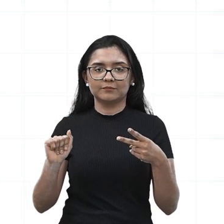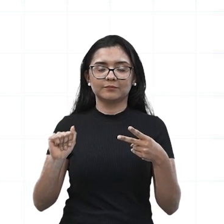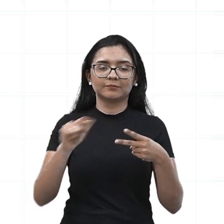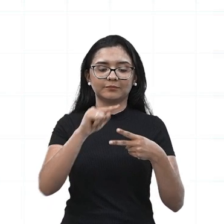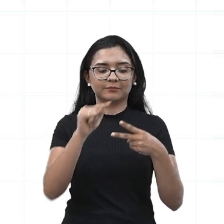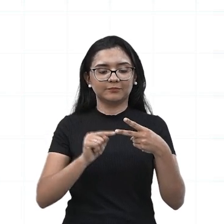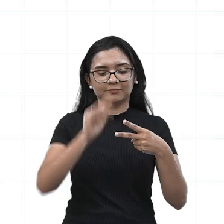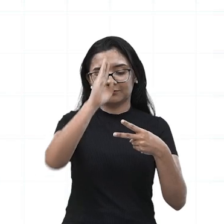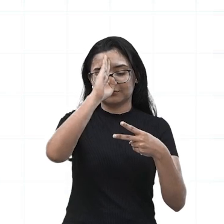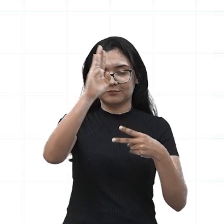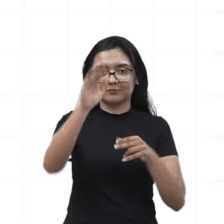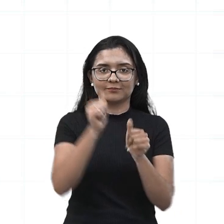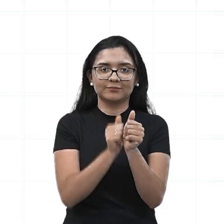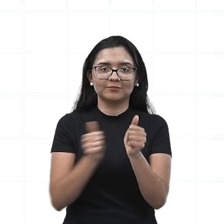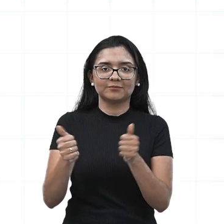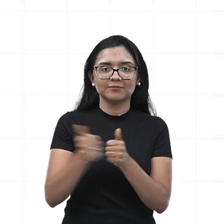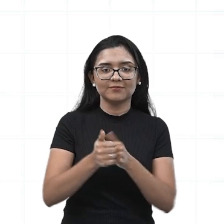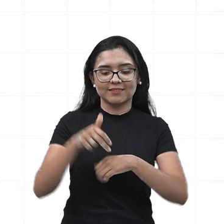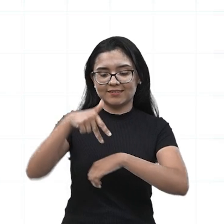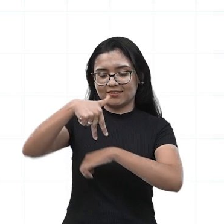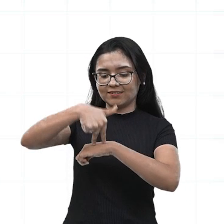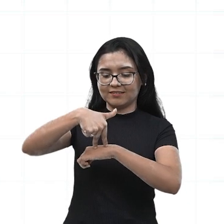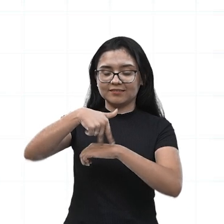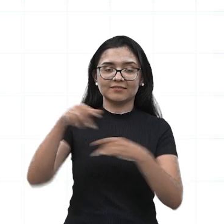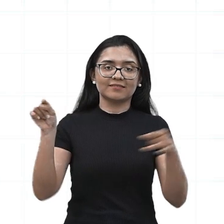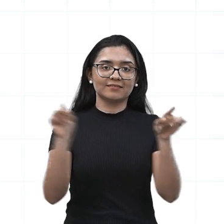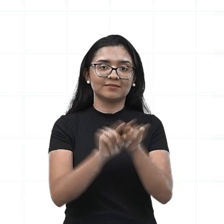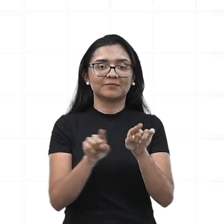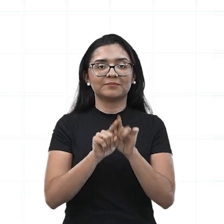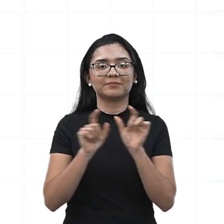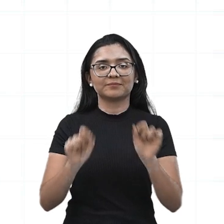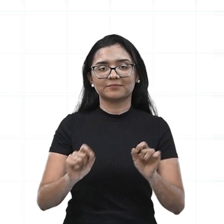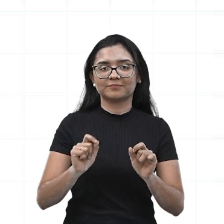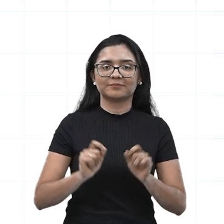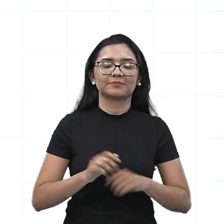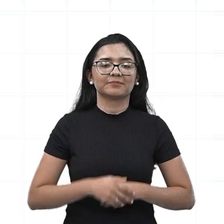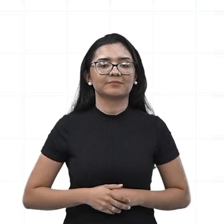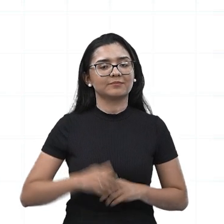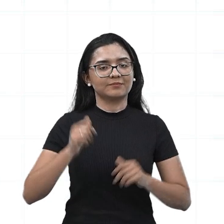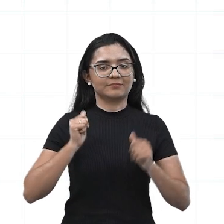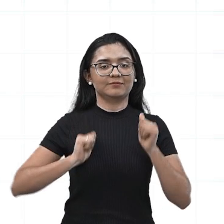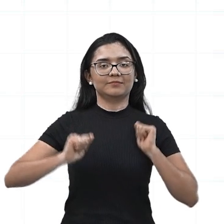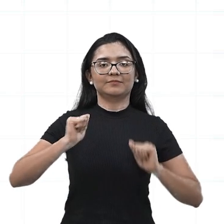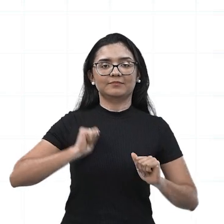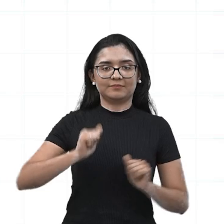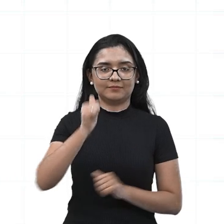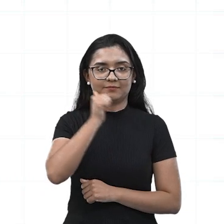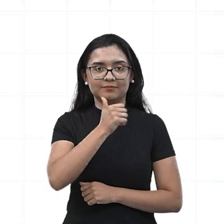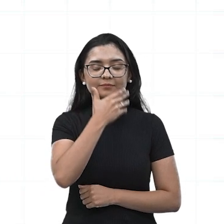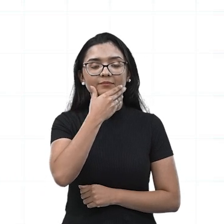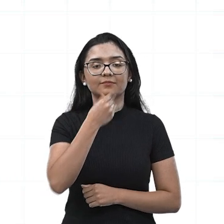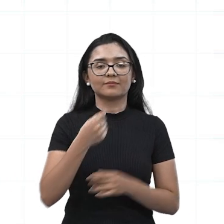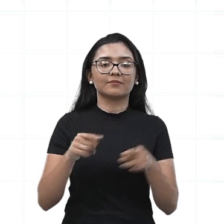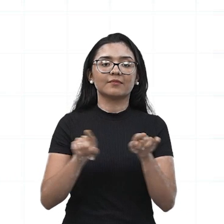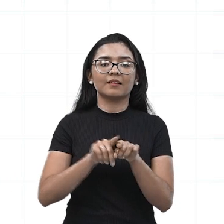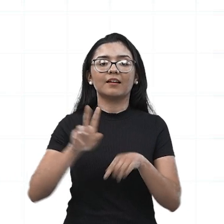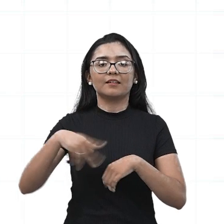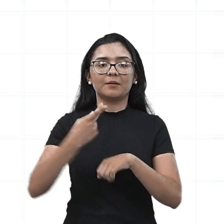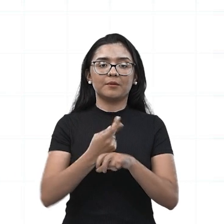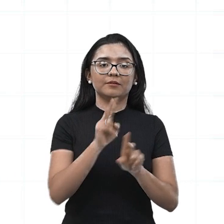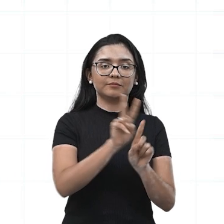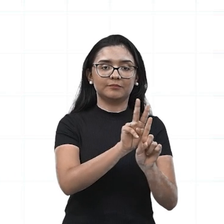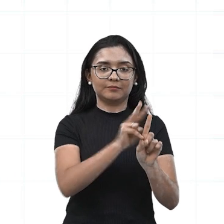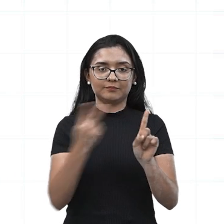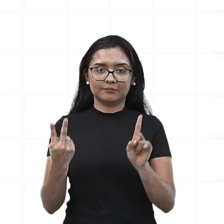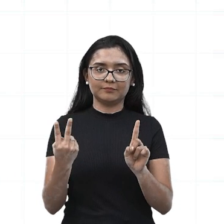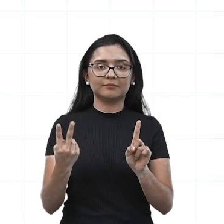então eles são protagonistas, ou seja, atores e atrizes principais. Depois de uns antagonistas que cria